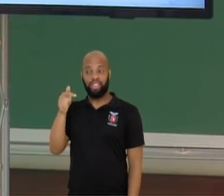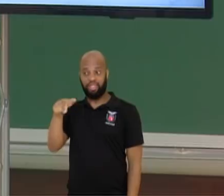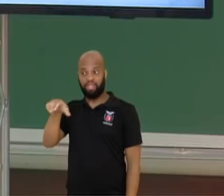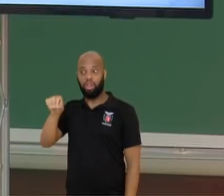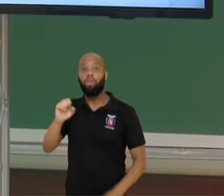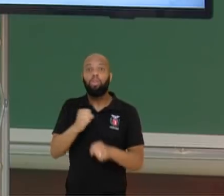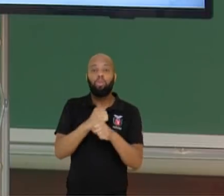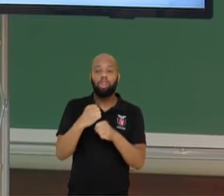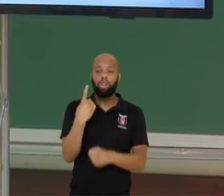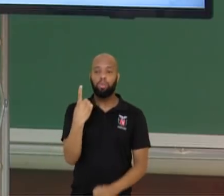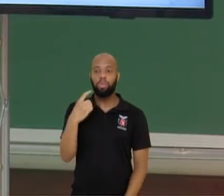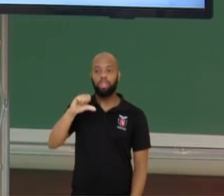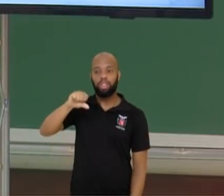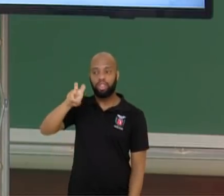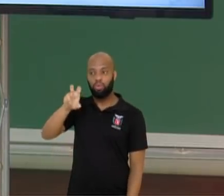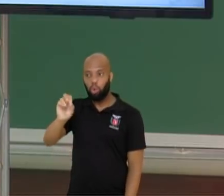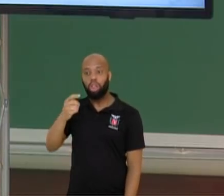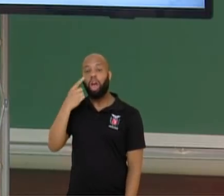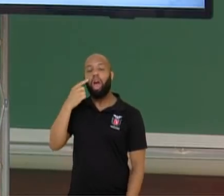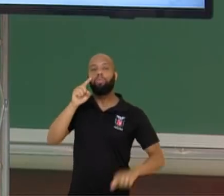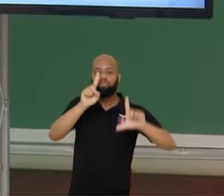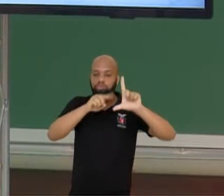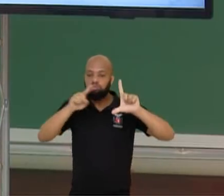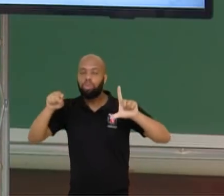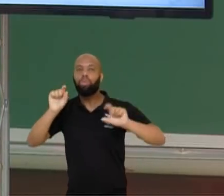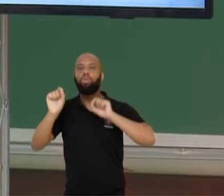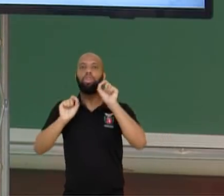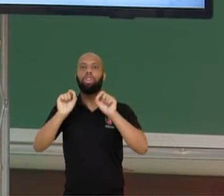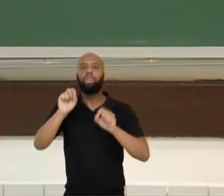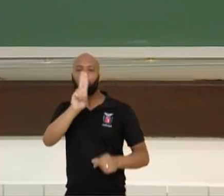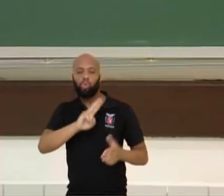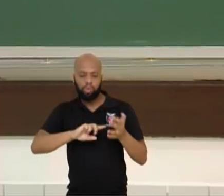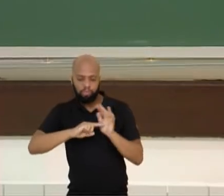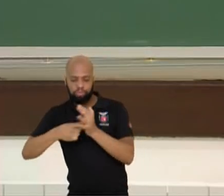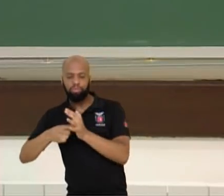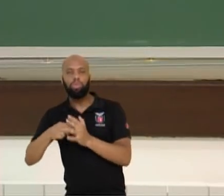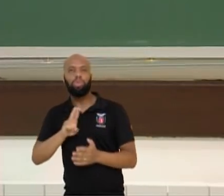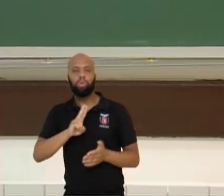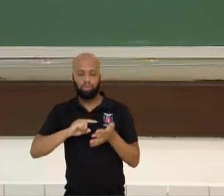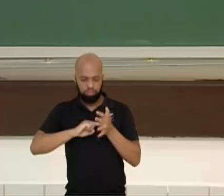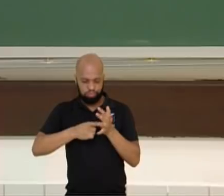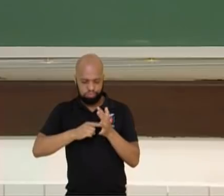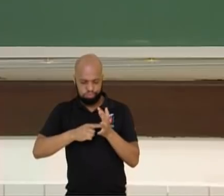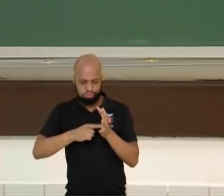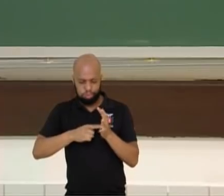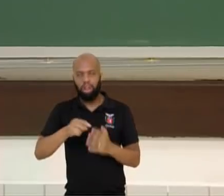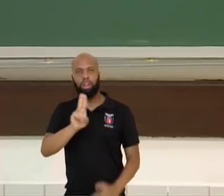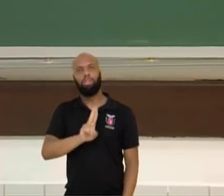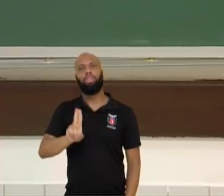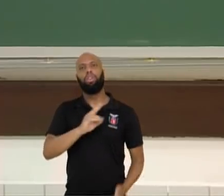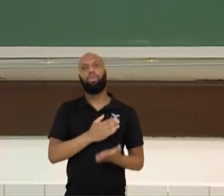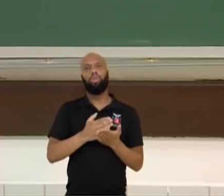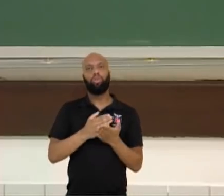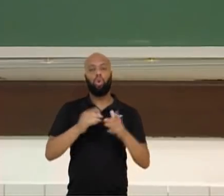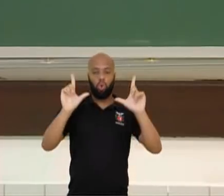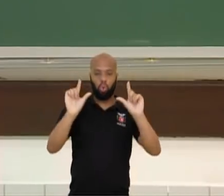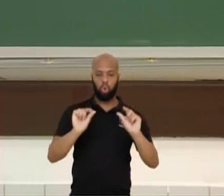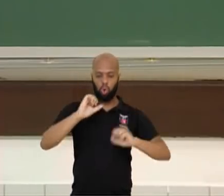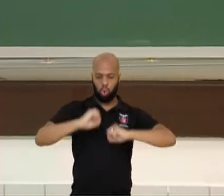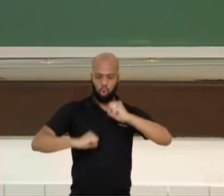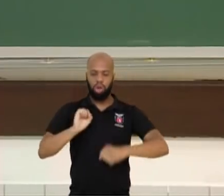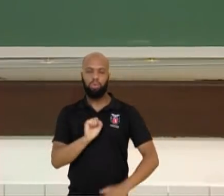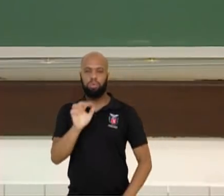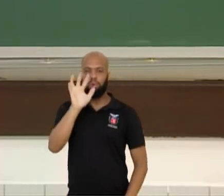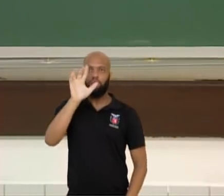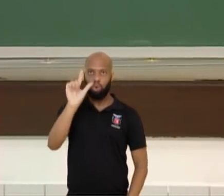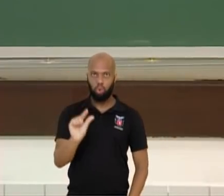Se a gente olhar o gráfico, muito uso de motor de combustão. Né? Até diminuiu aqui a máquina a vapor, ficou pequenininho